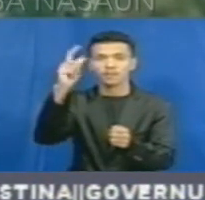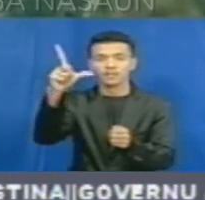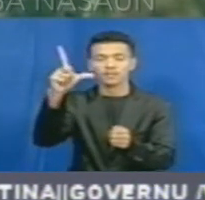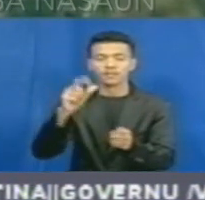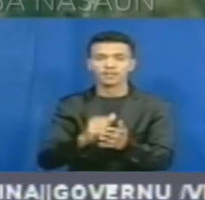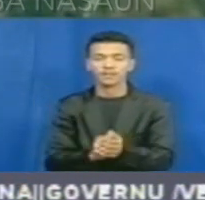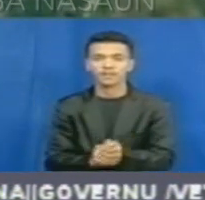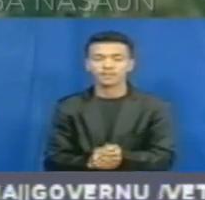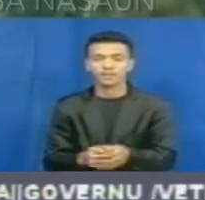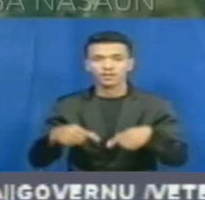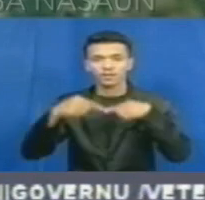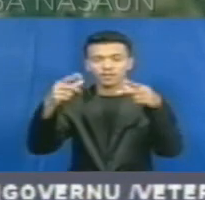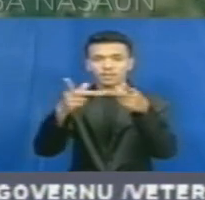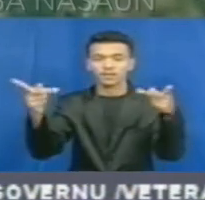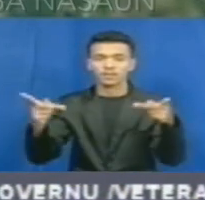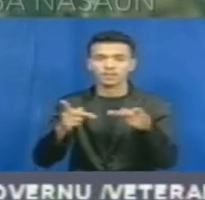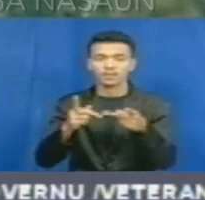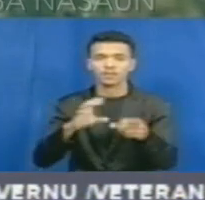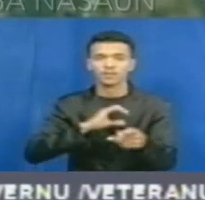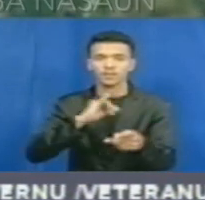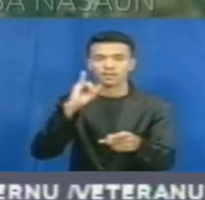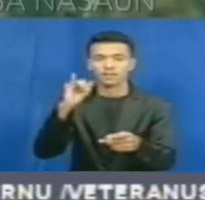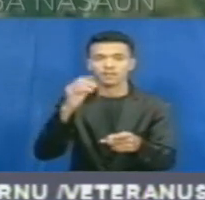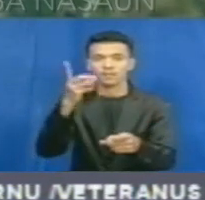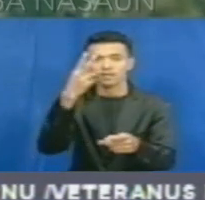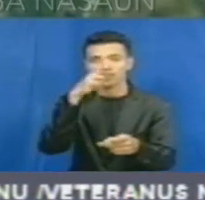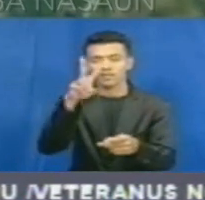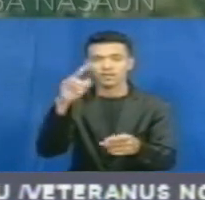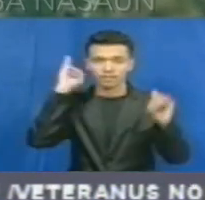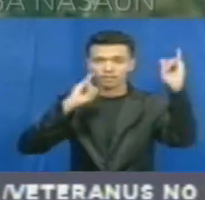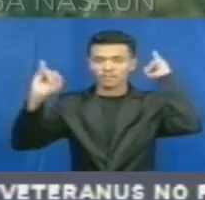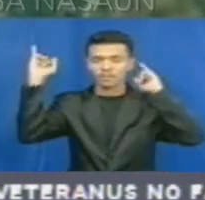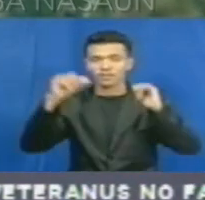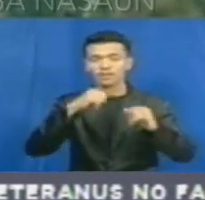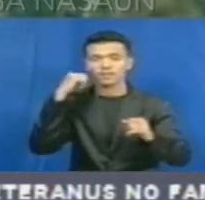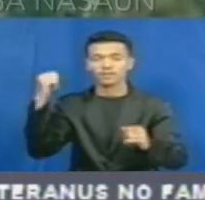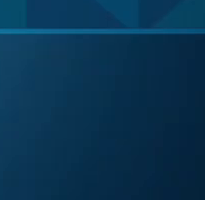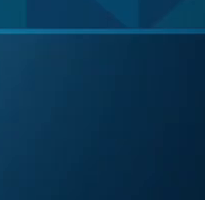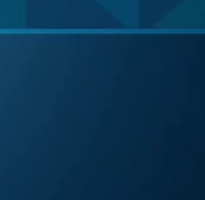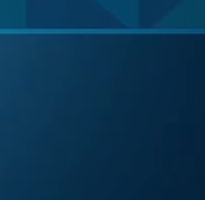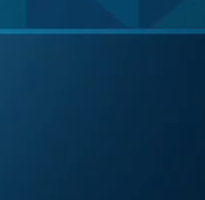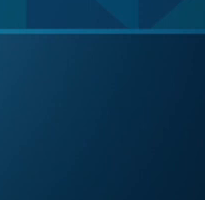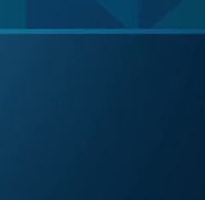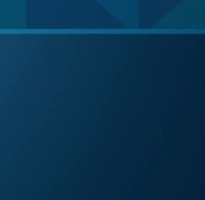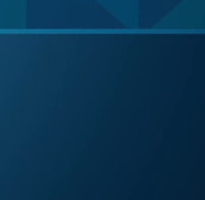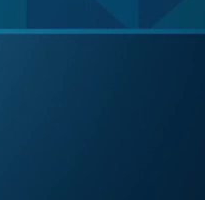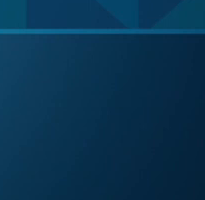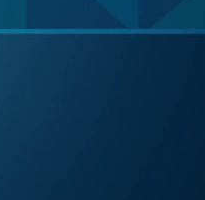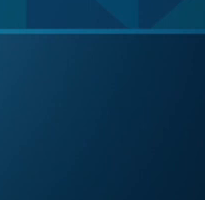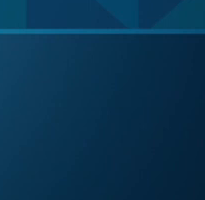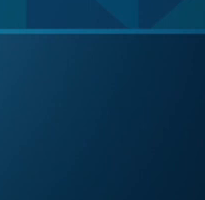Timor-Leste. Tirmai, ha entrega hikas bai estudio central RTT ili ko di akompanyi informasan selo tirmai. Atu